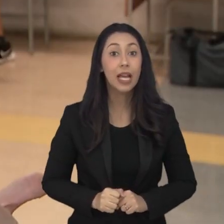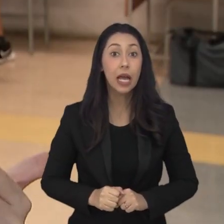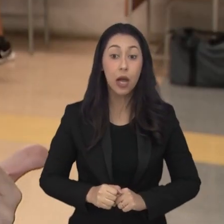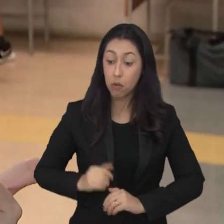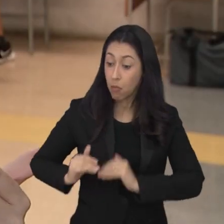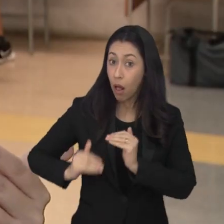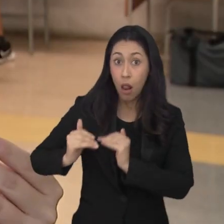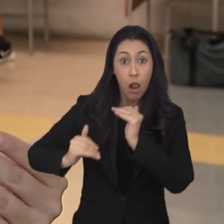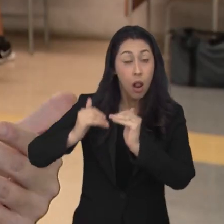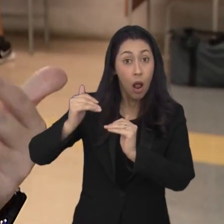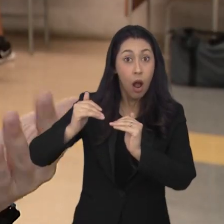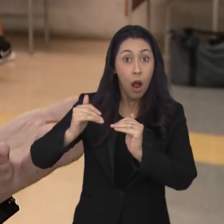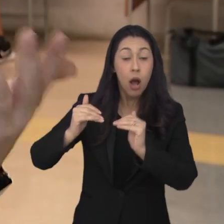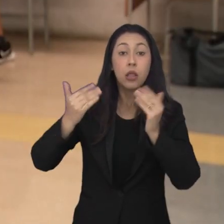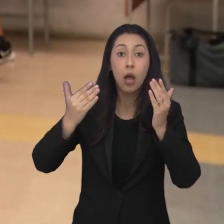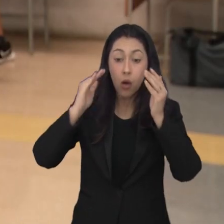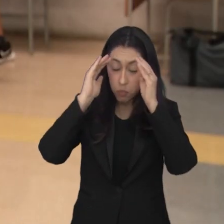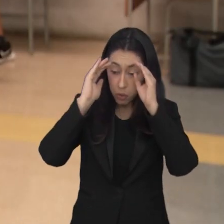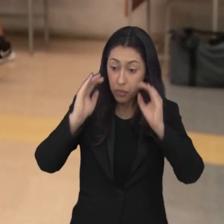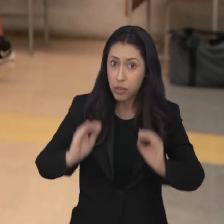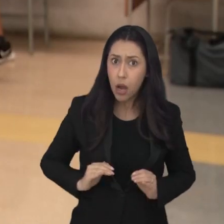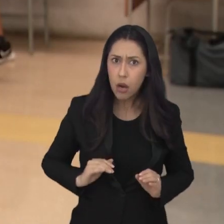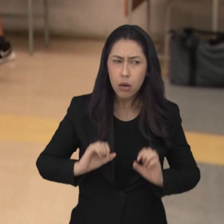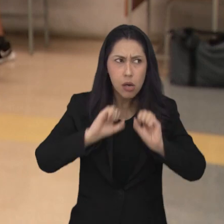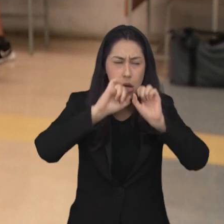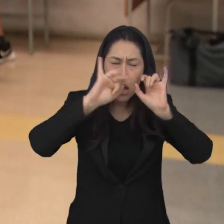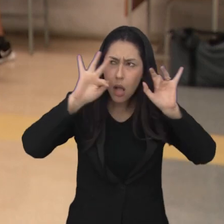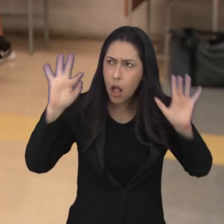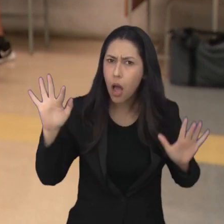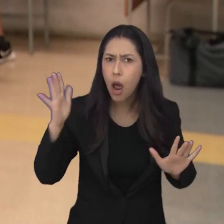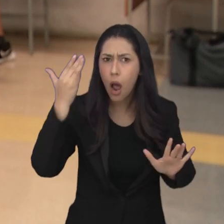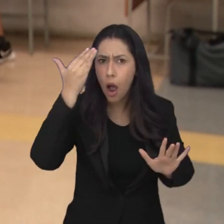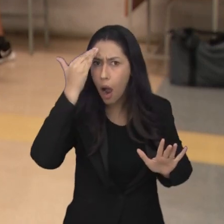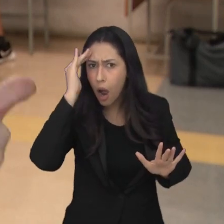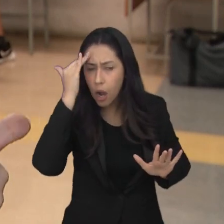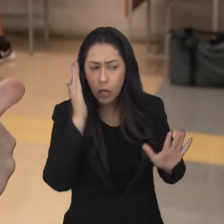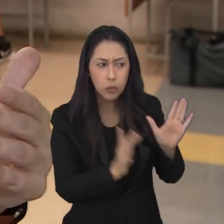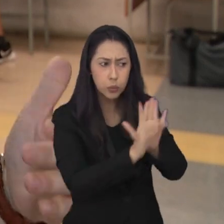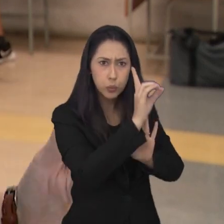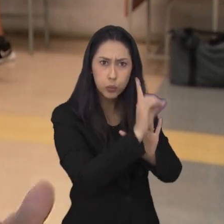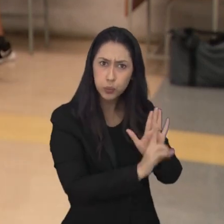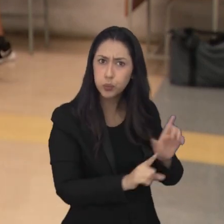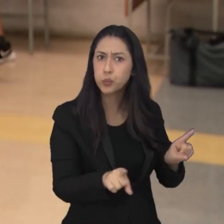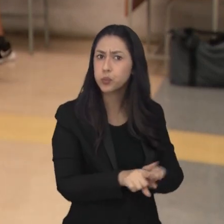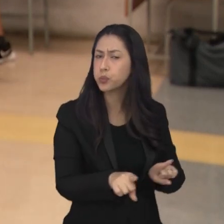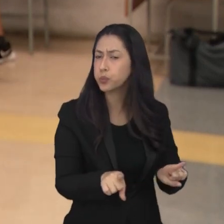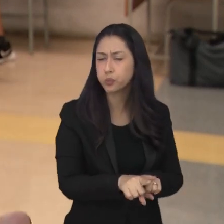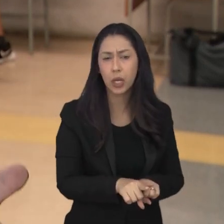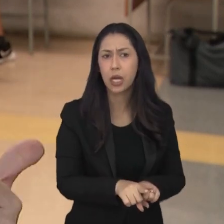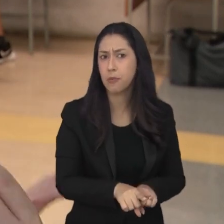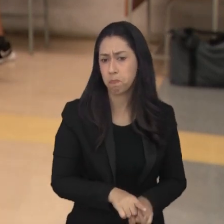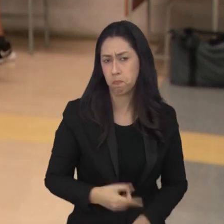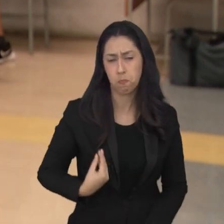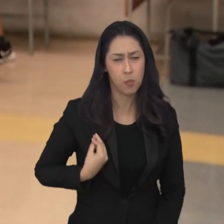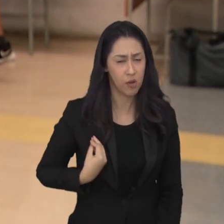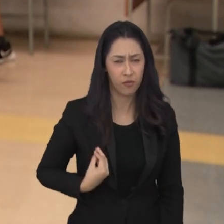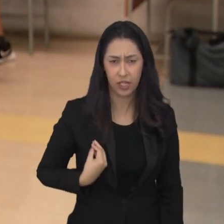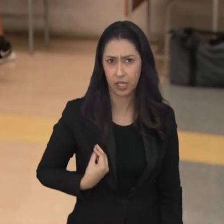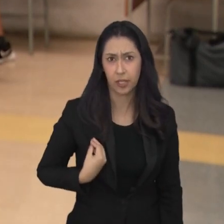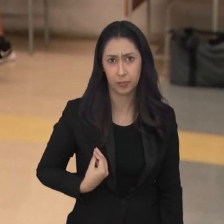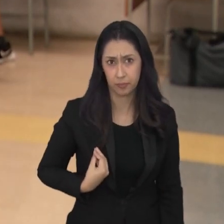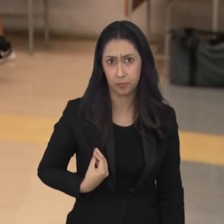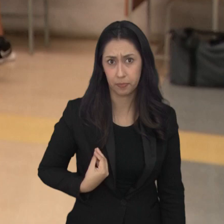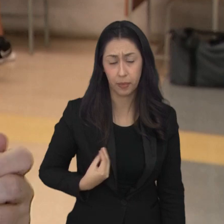eles estão se tornando cidadãos esclarecedores em relação aos seus próprios direitos, em relação às suas próprias vidas,